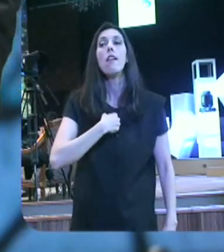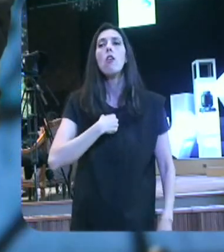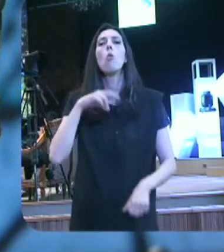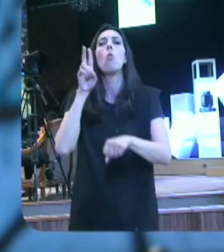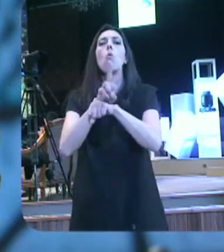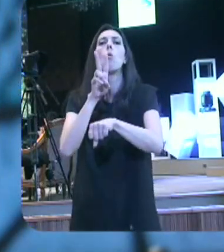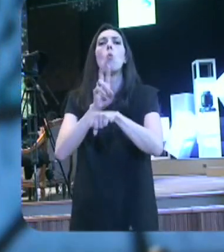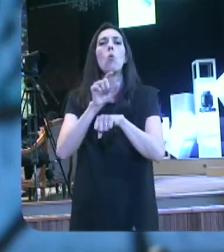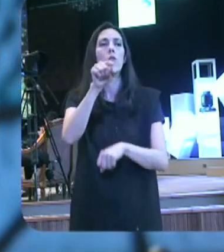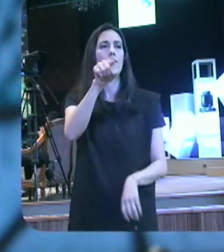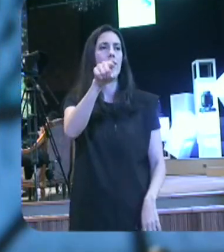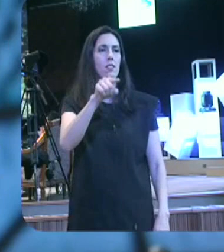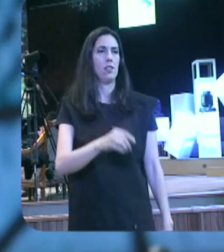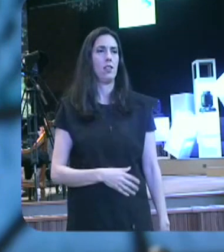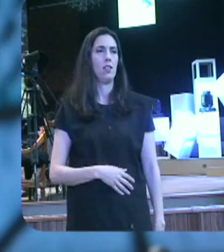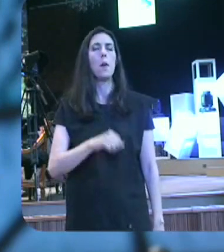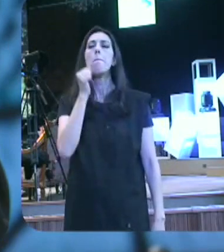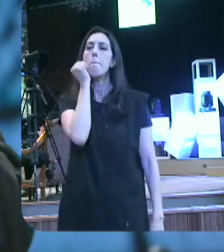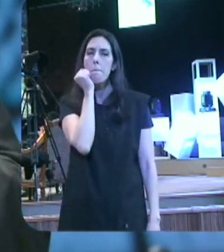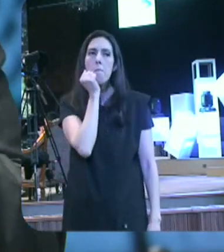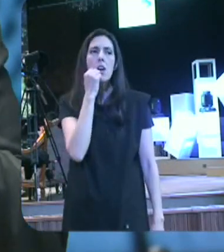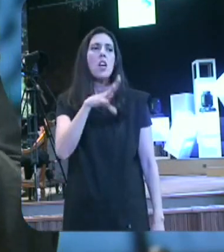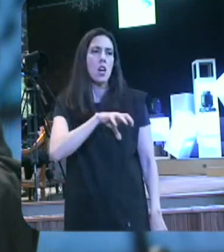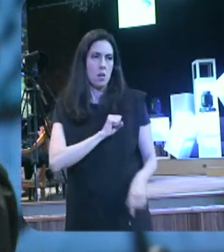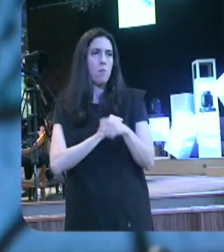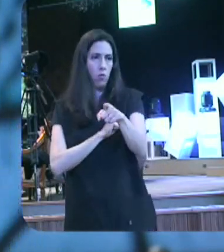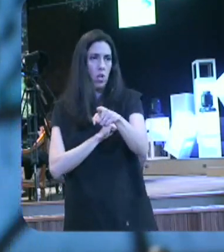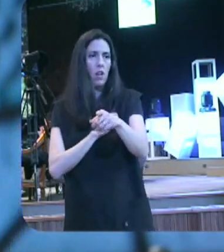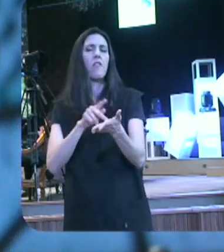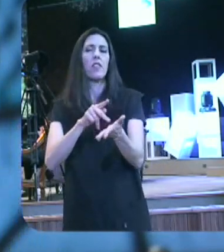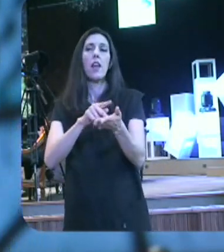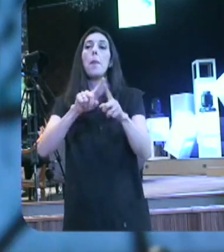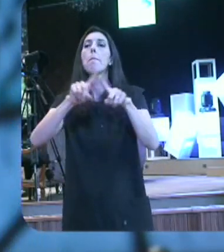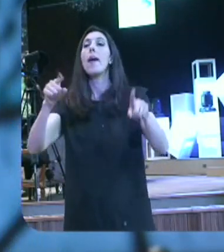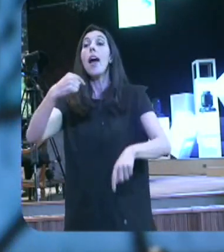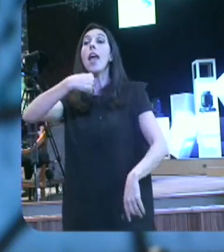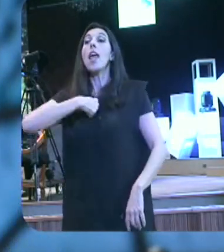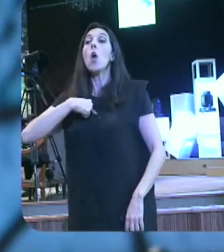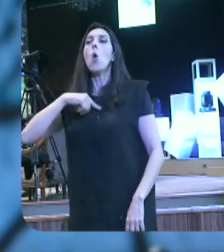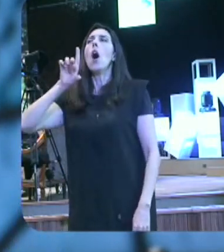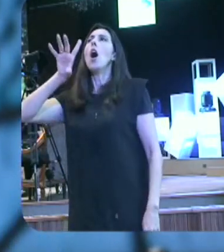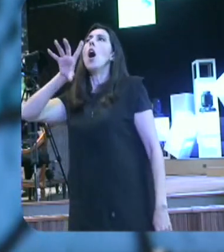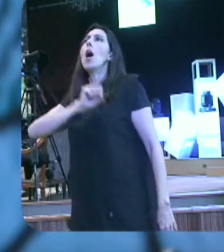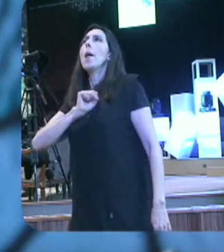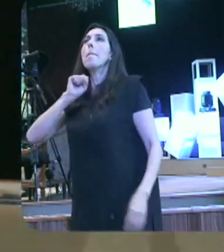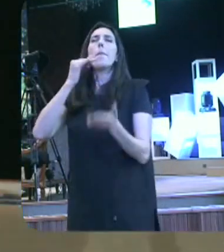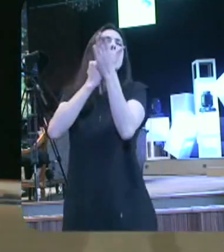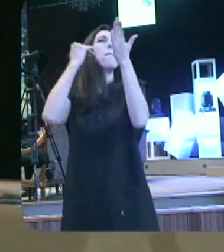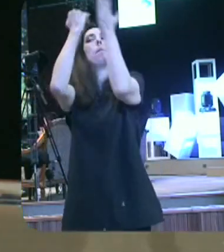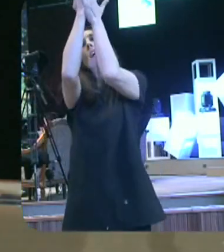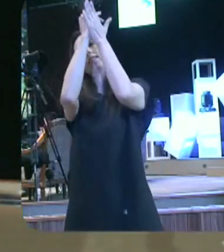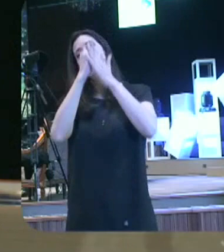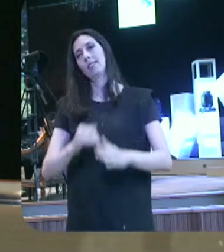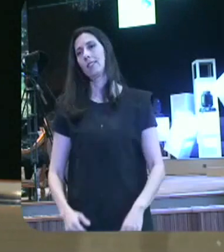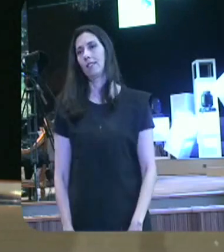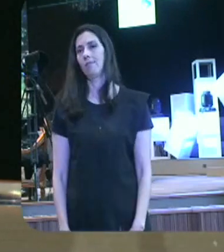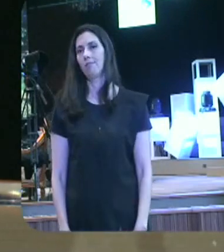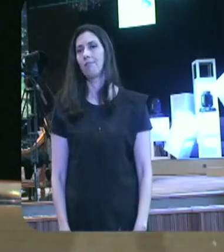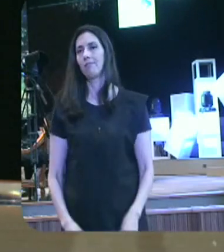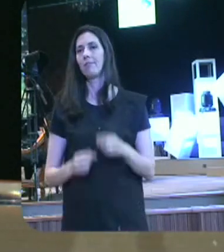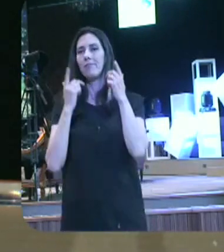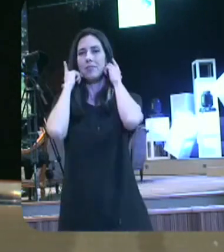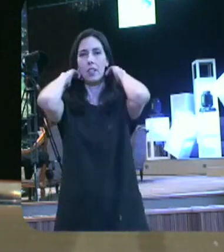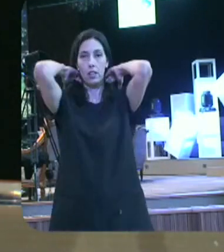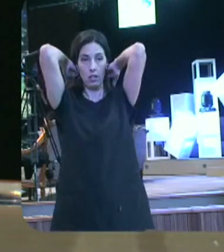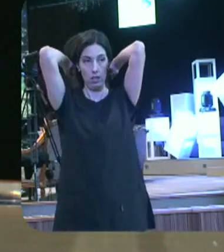cuida de você. Então hoje eu queria dar uma palavra de Deus para você. Olha, se é muito difícil